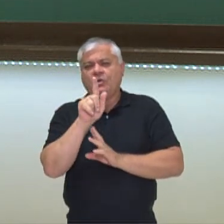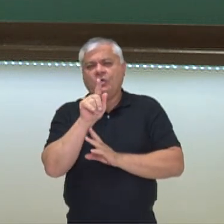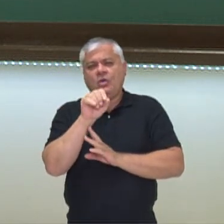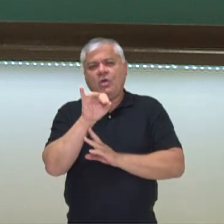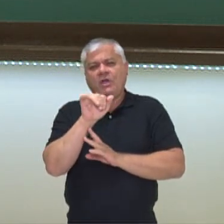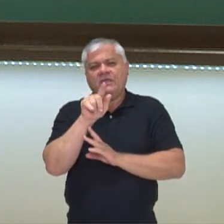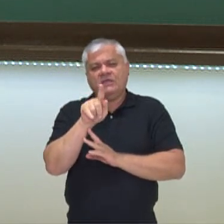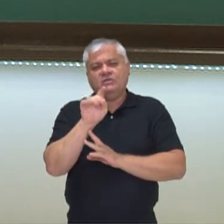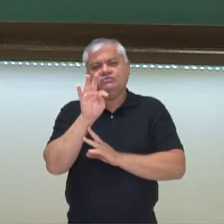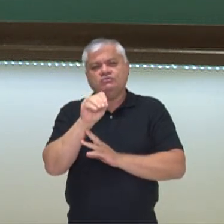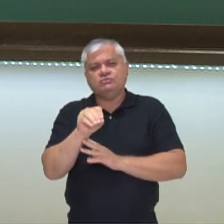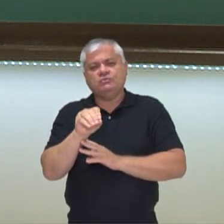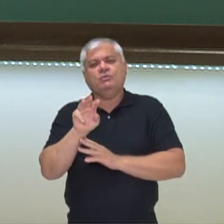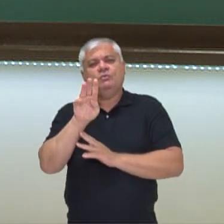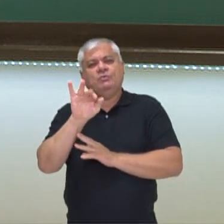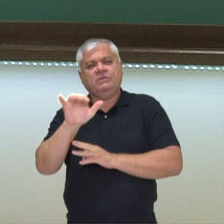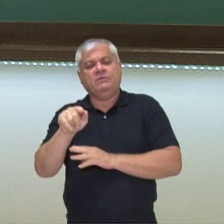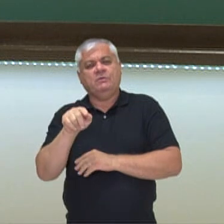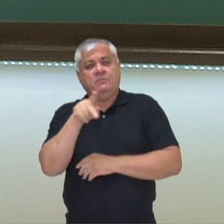sou a professora Estela.